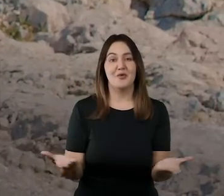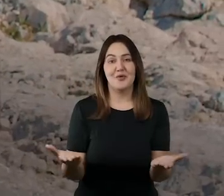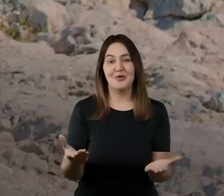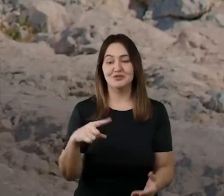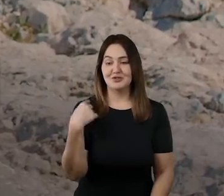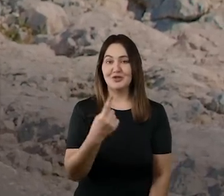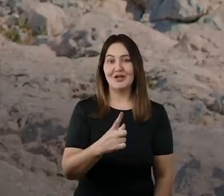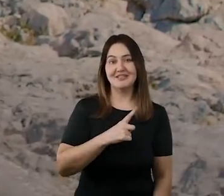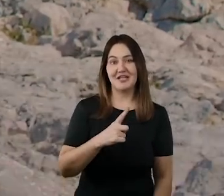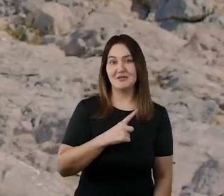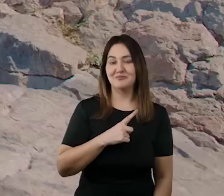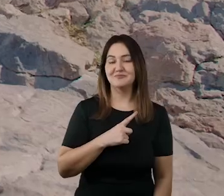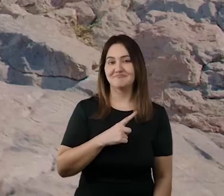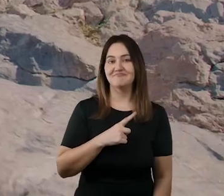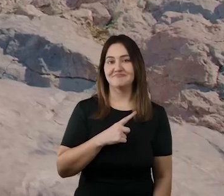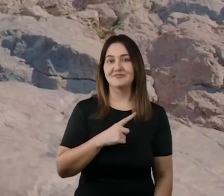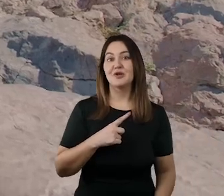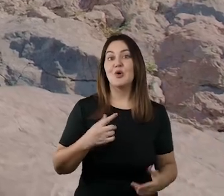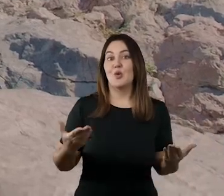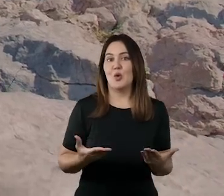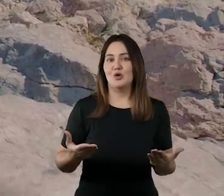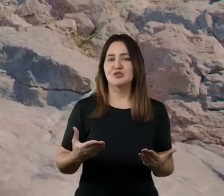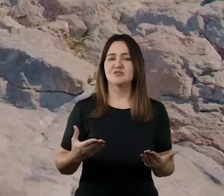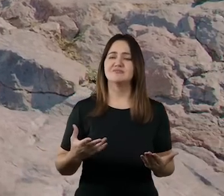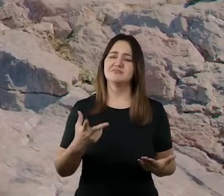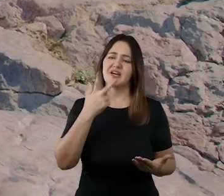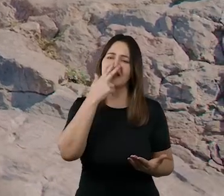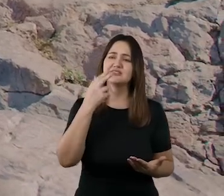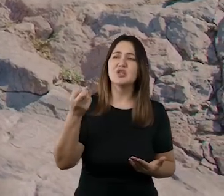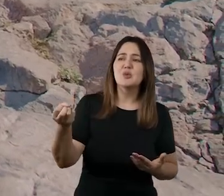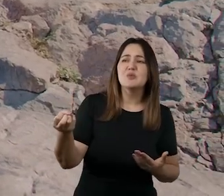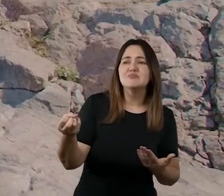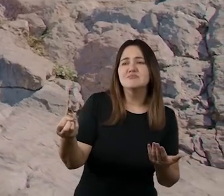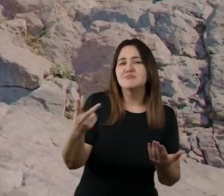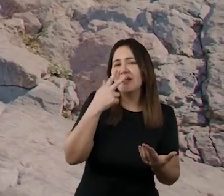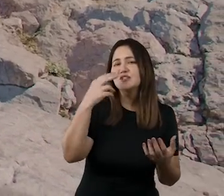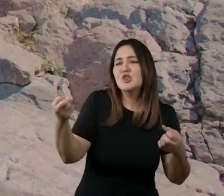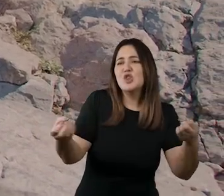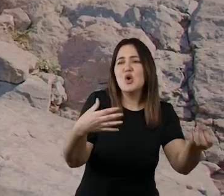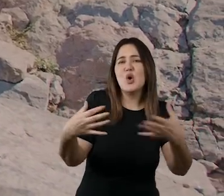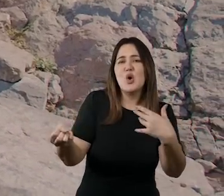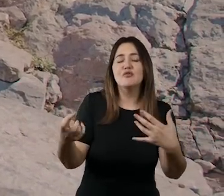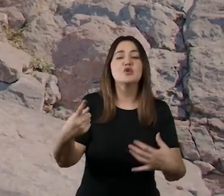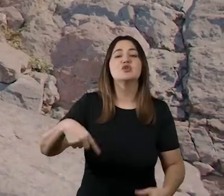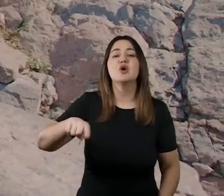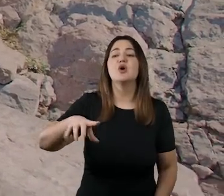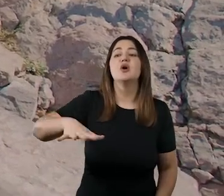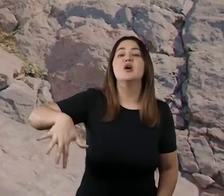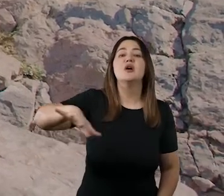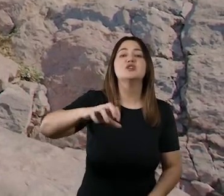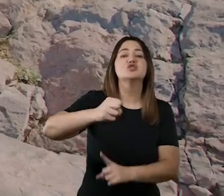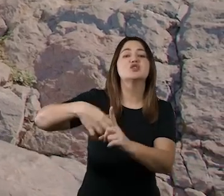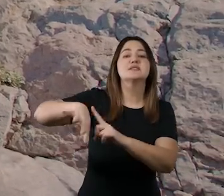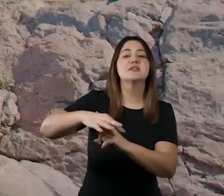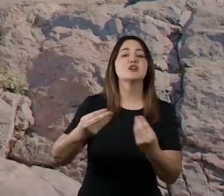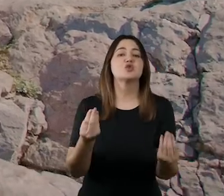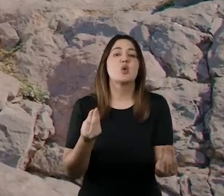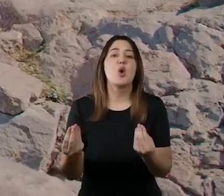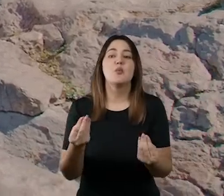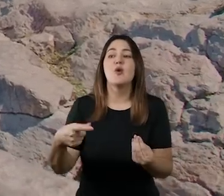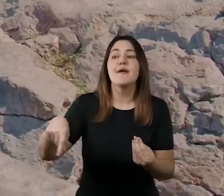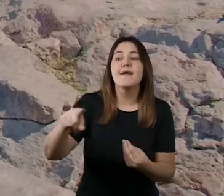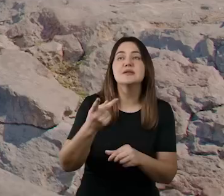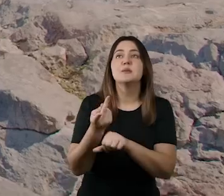E até com alguma semelhança. O mundo moderno, à semelhança dos antigos moradores de Atenas, estão